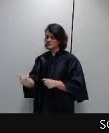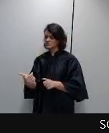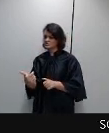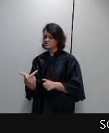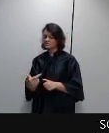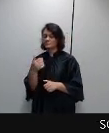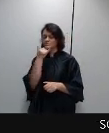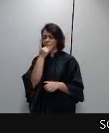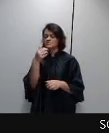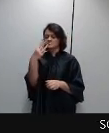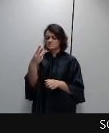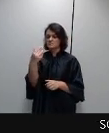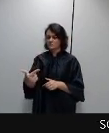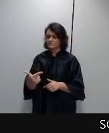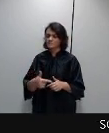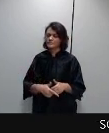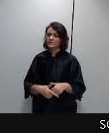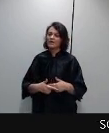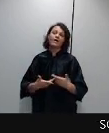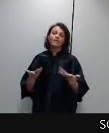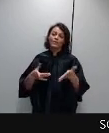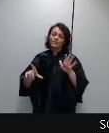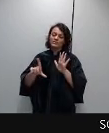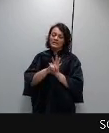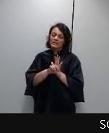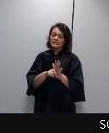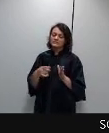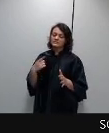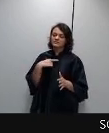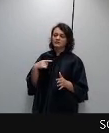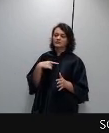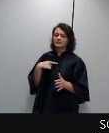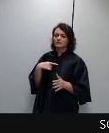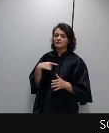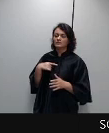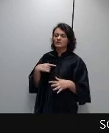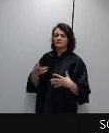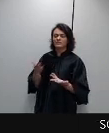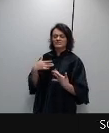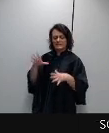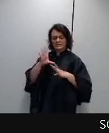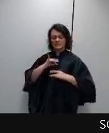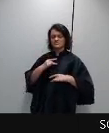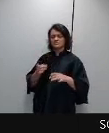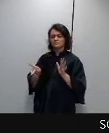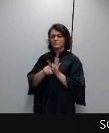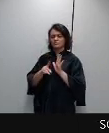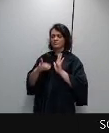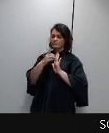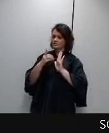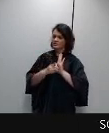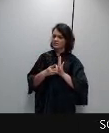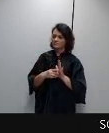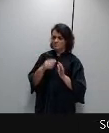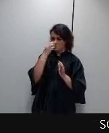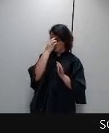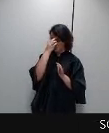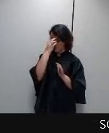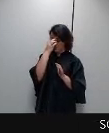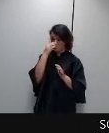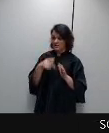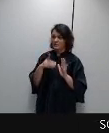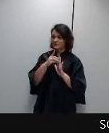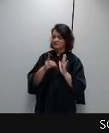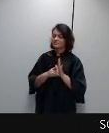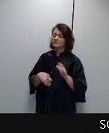houve uma lei que se repetiu a Coelho validade deste decreto O Sagrado a ideia Mística recebimento seguro entre nós